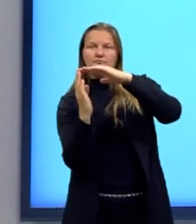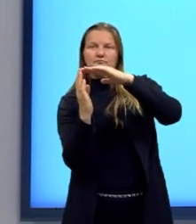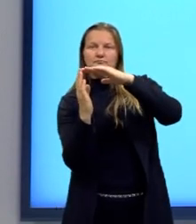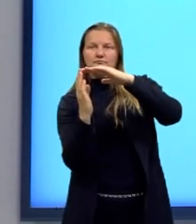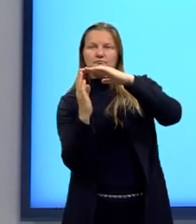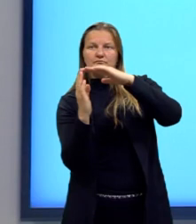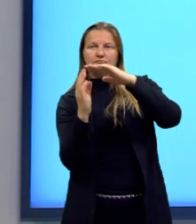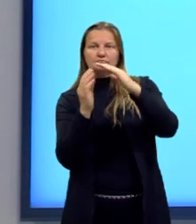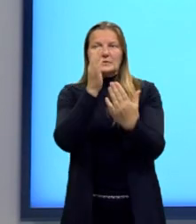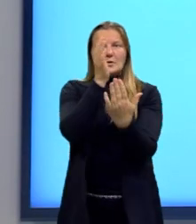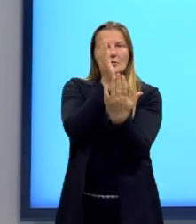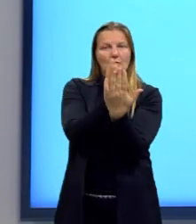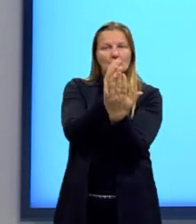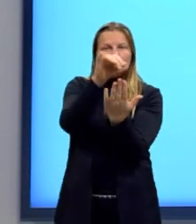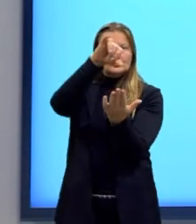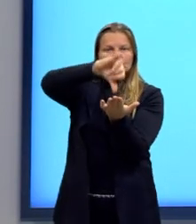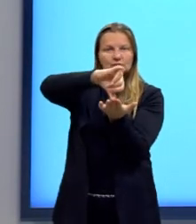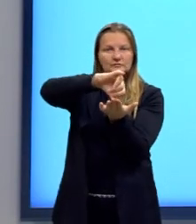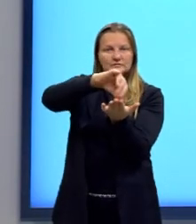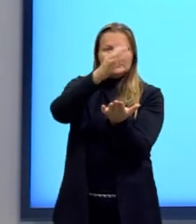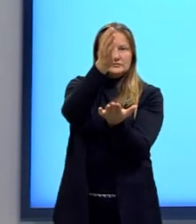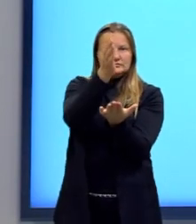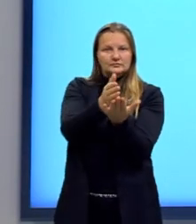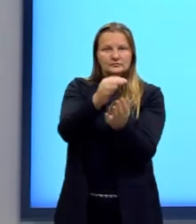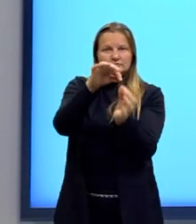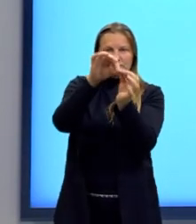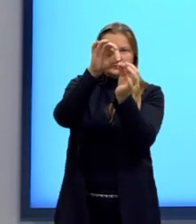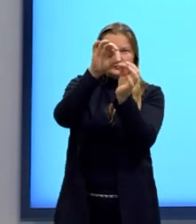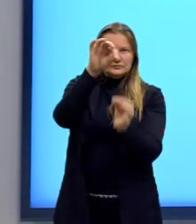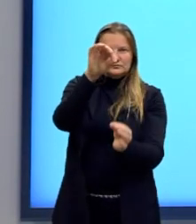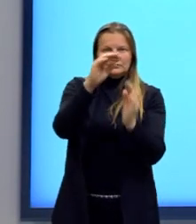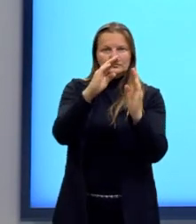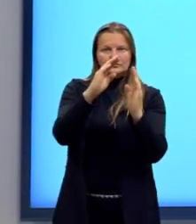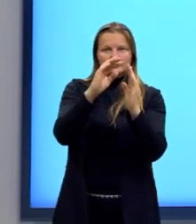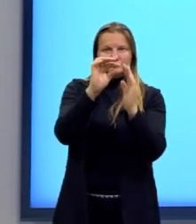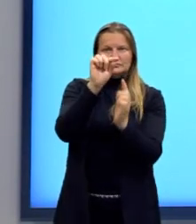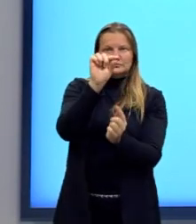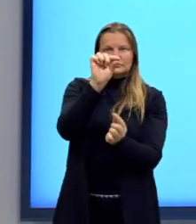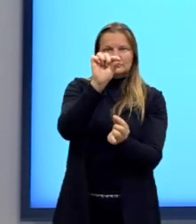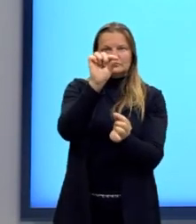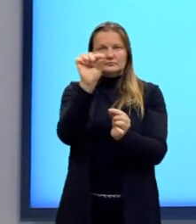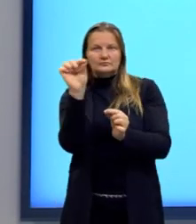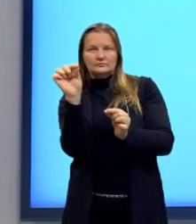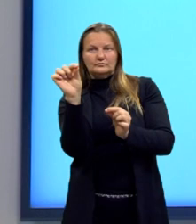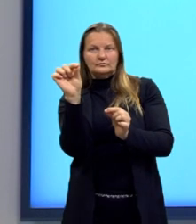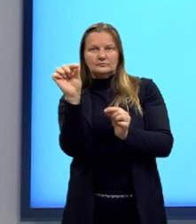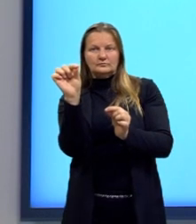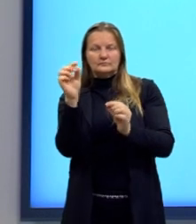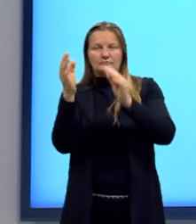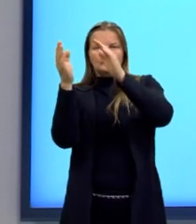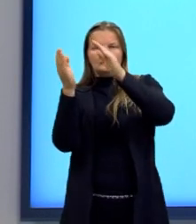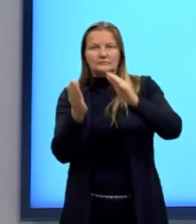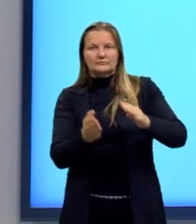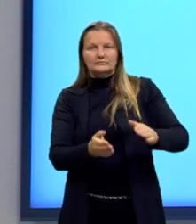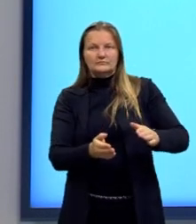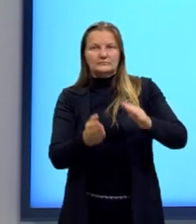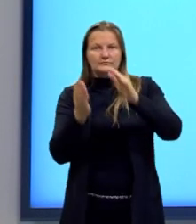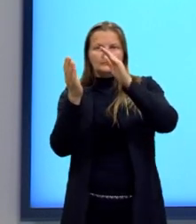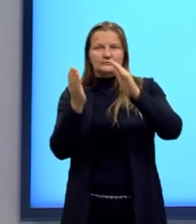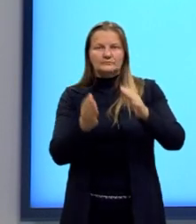está alinhado com o centro da base Portanto o segmento que liga o vértice é o centro ele não vai mais ser altura